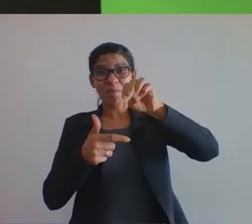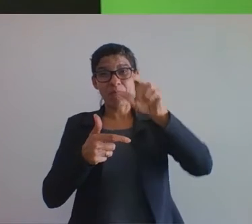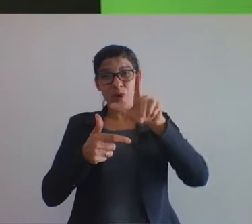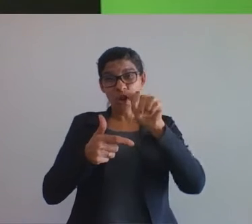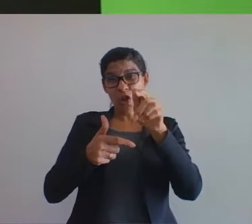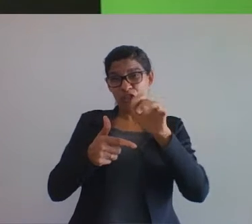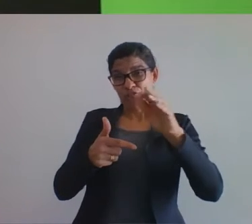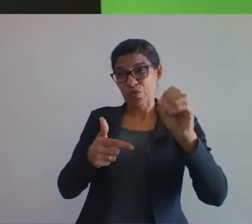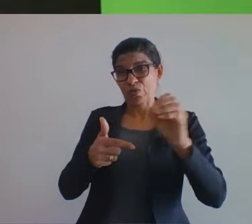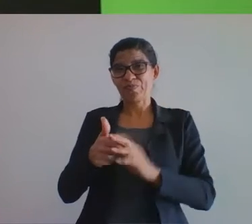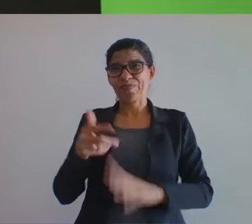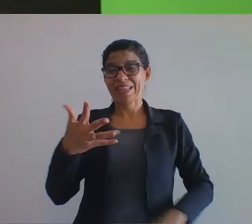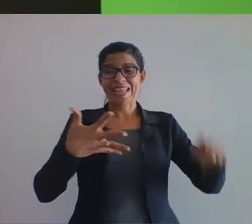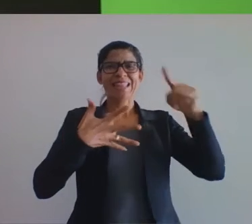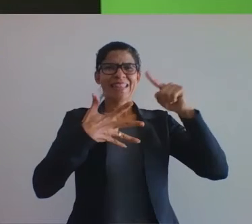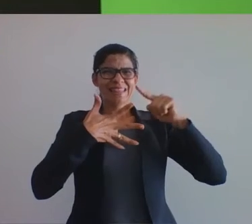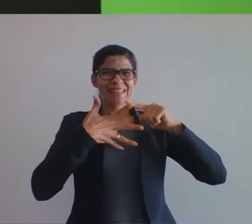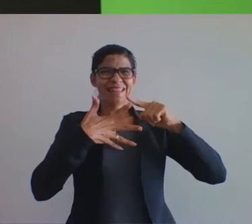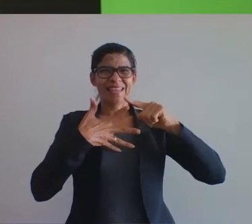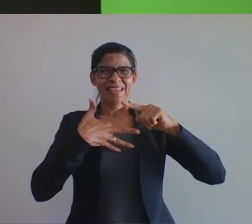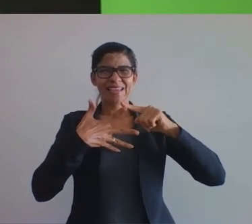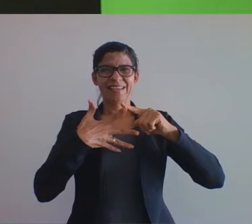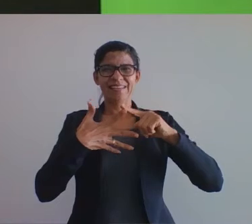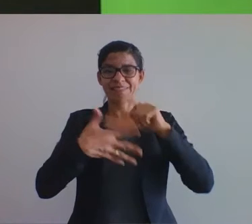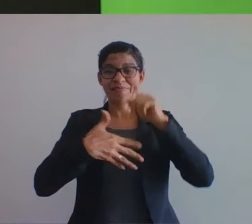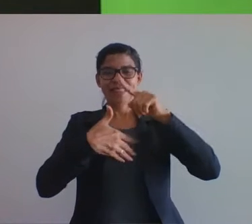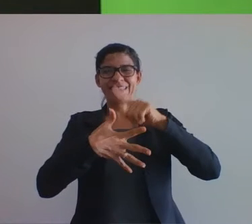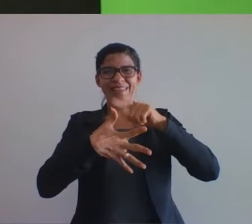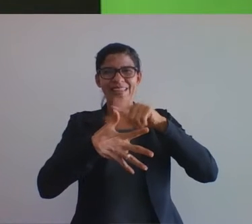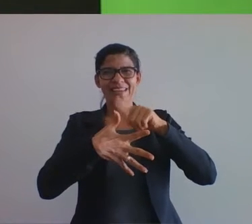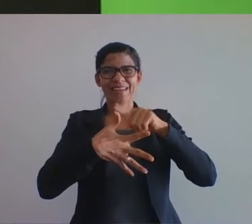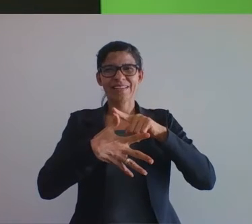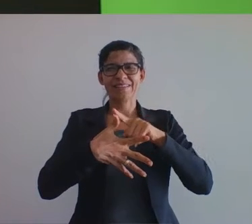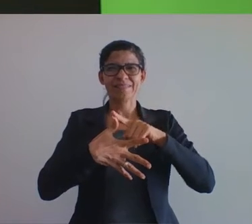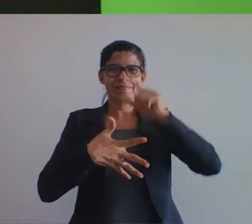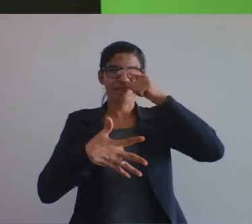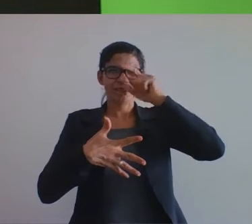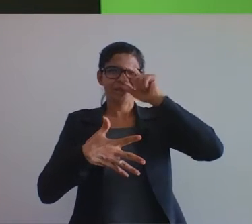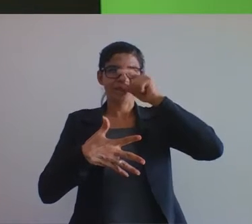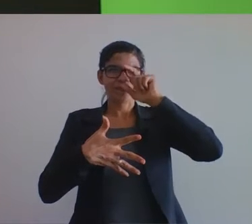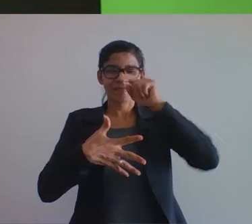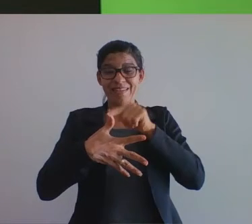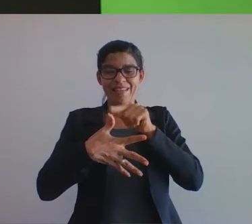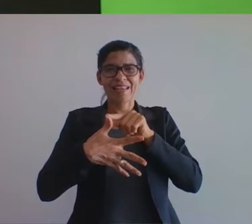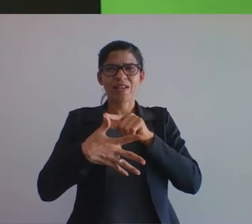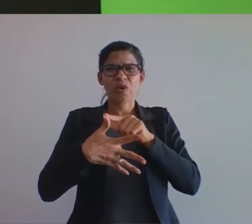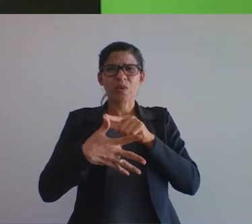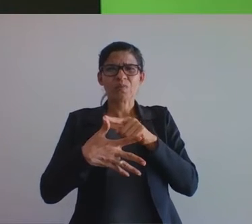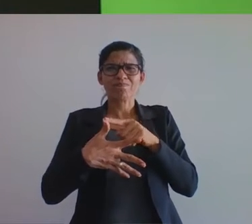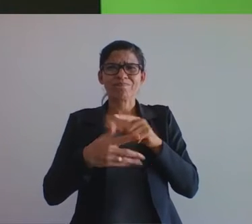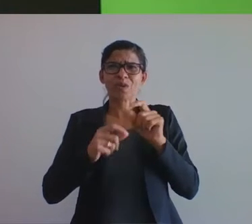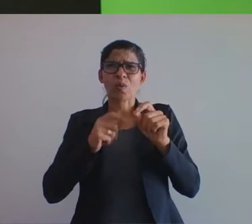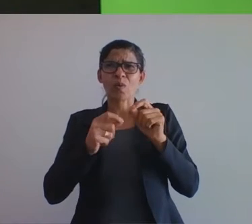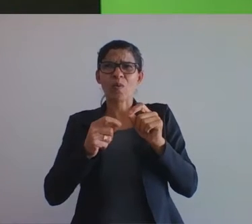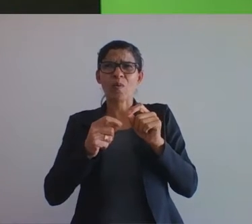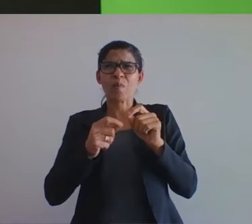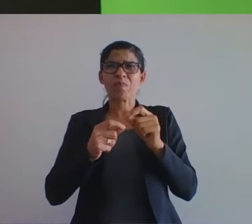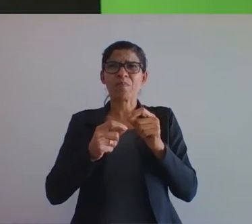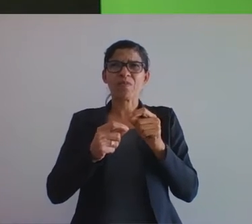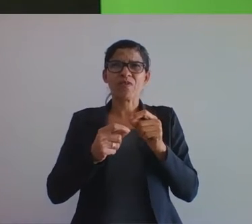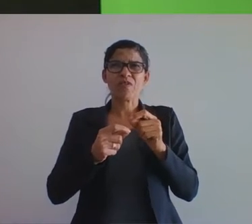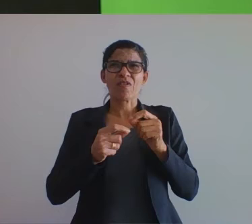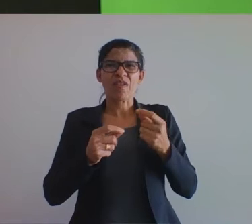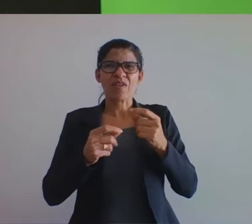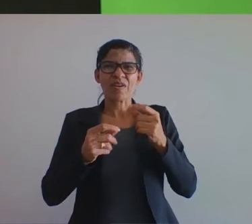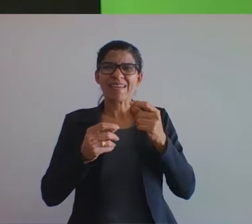mecanicista, isto é, ele considerava todos os fenômenos físicos como ligados mecanicamente